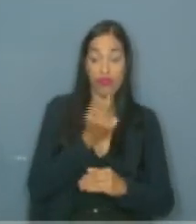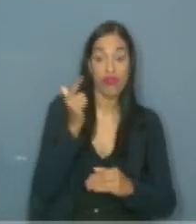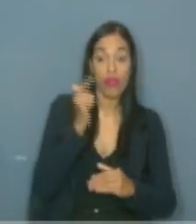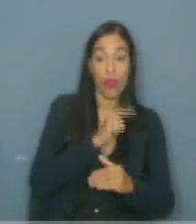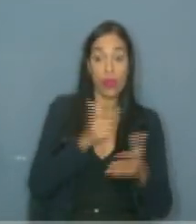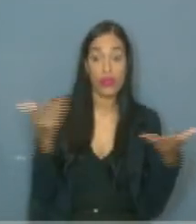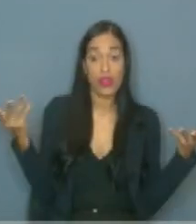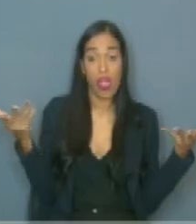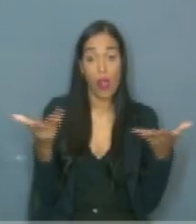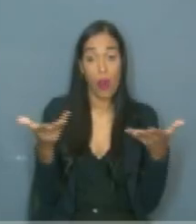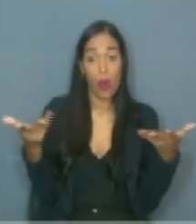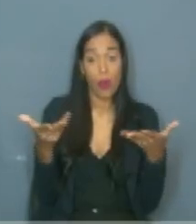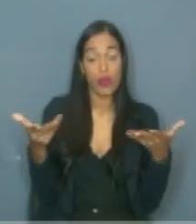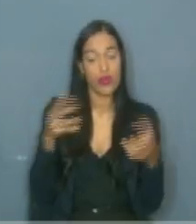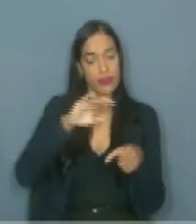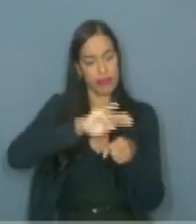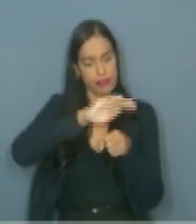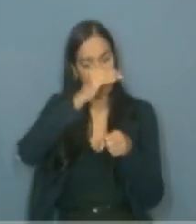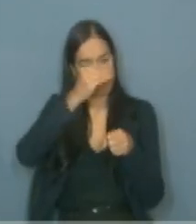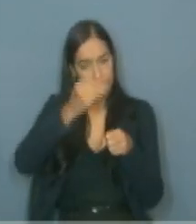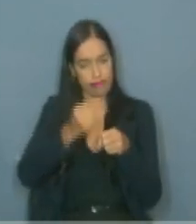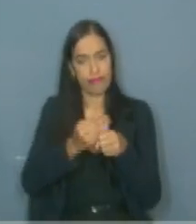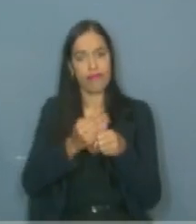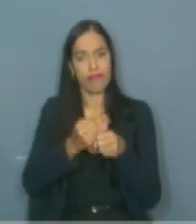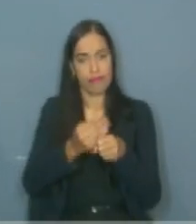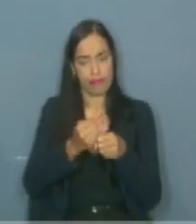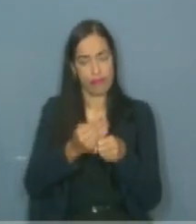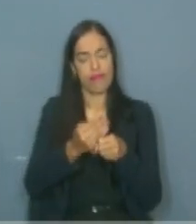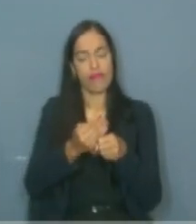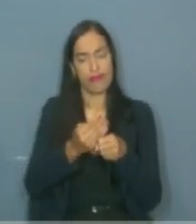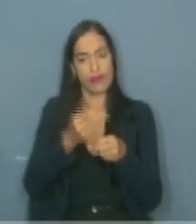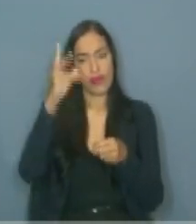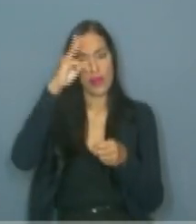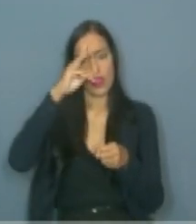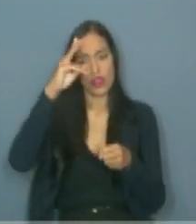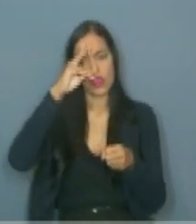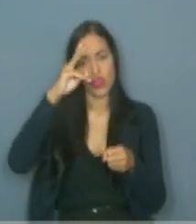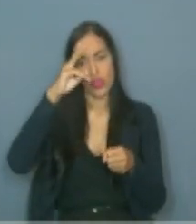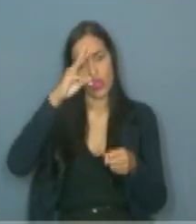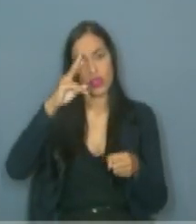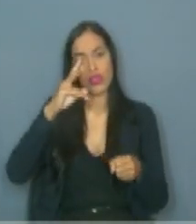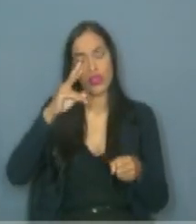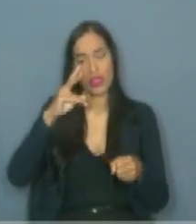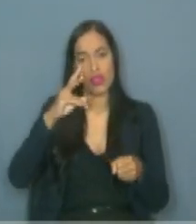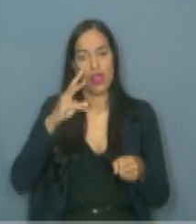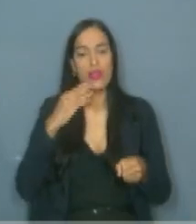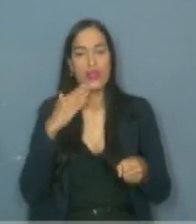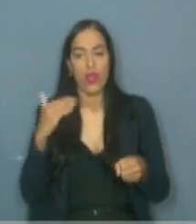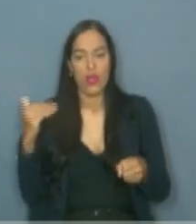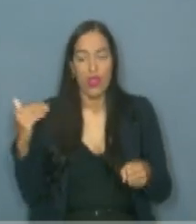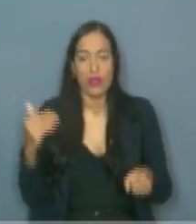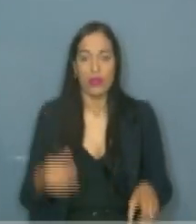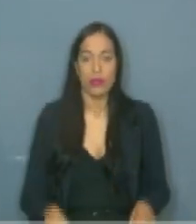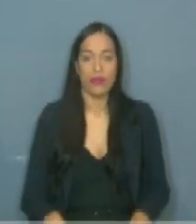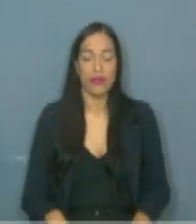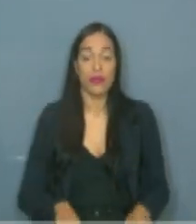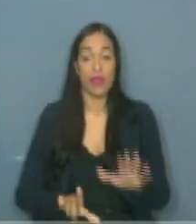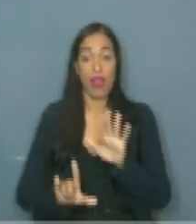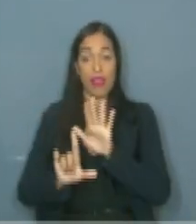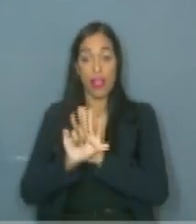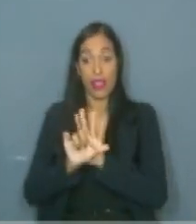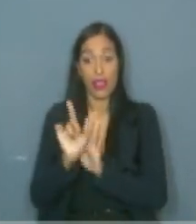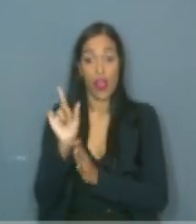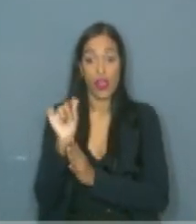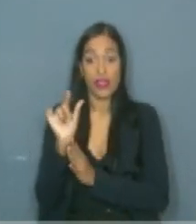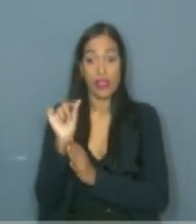hoje, fazer história, vereador Marco Aurélio Filho. A lei orçamentária anual, que foi apresentada esse ano, ela